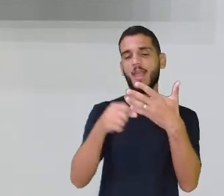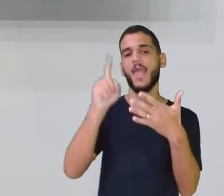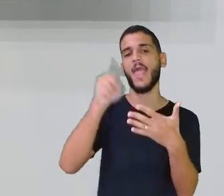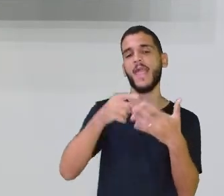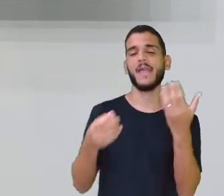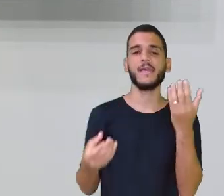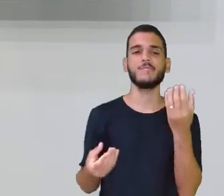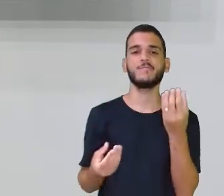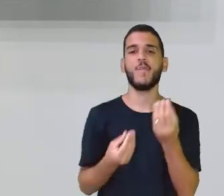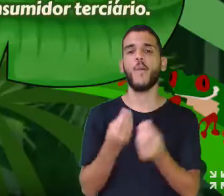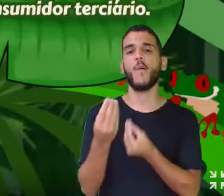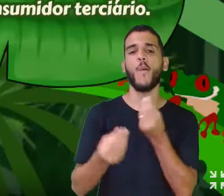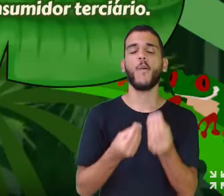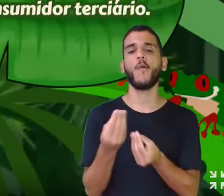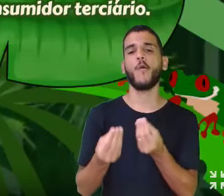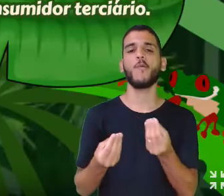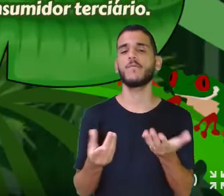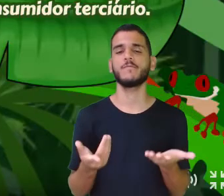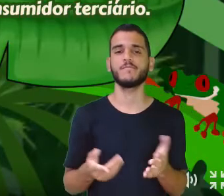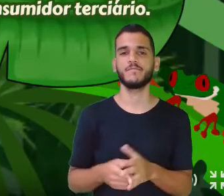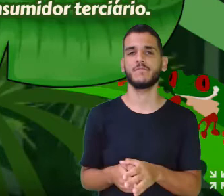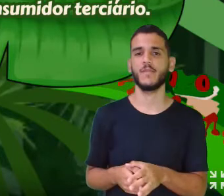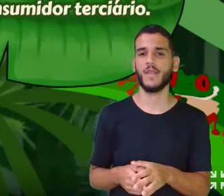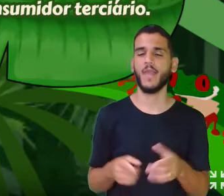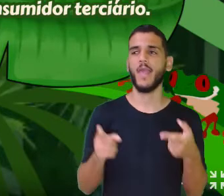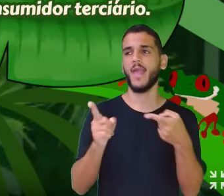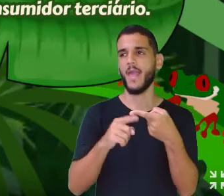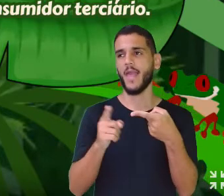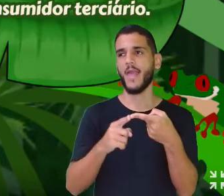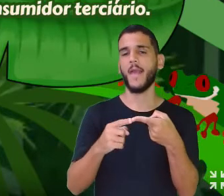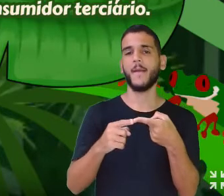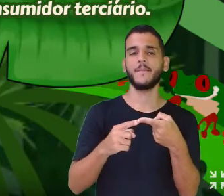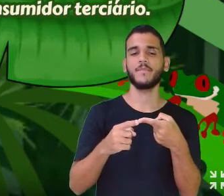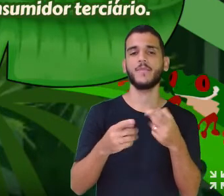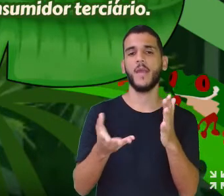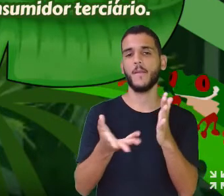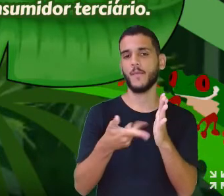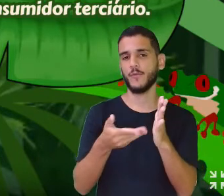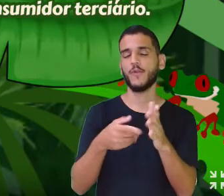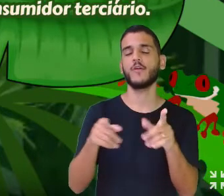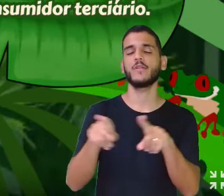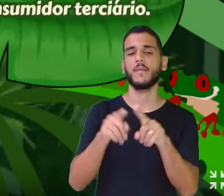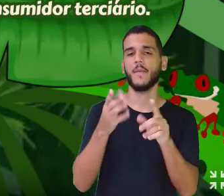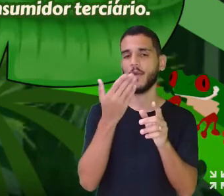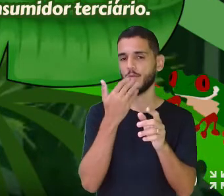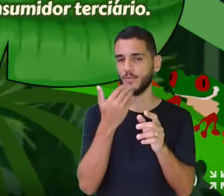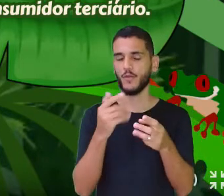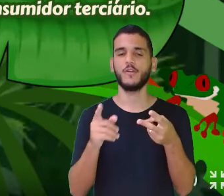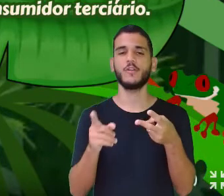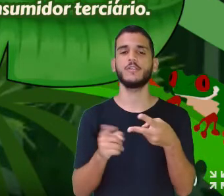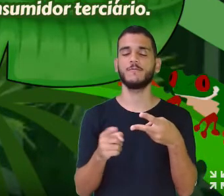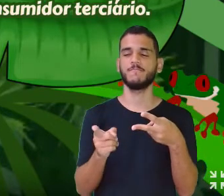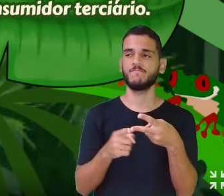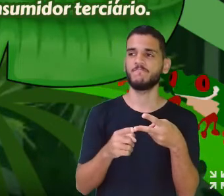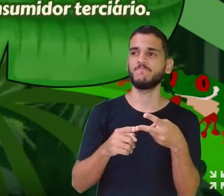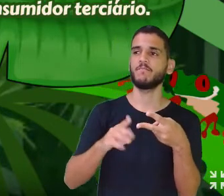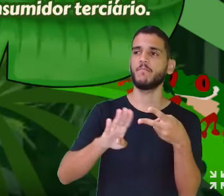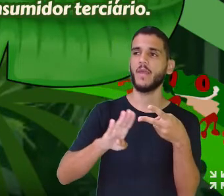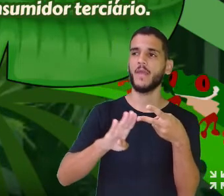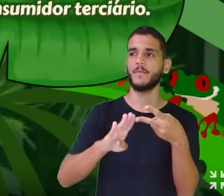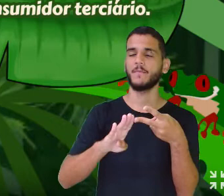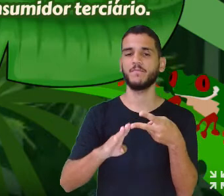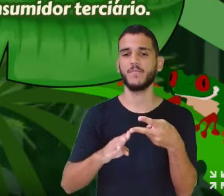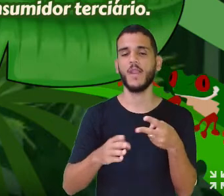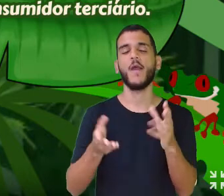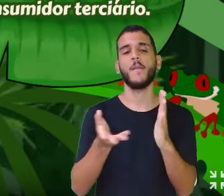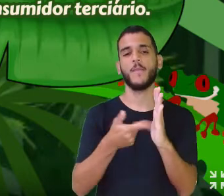quê? Ela é formada por produtores e consumidores, letra A. Ela é formada por produtores, consumidores